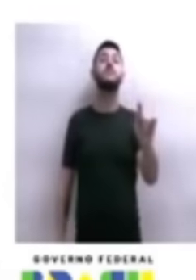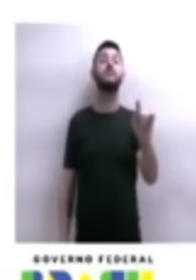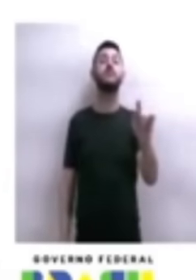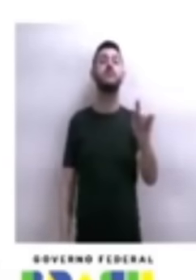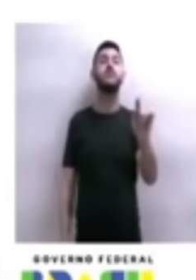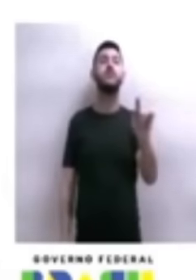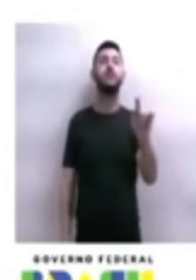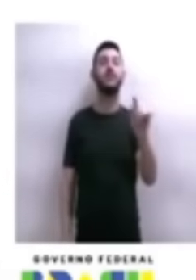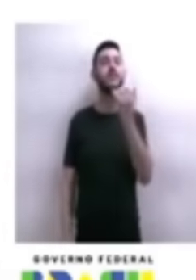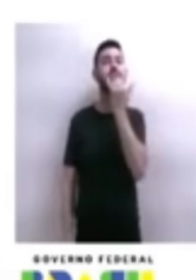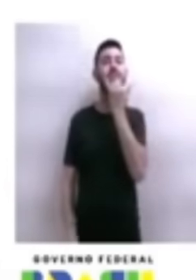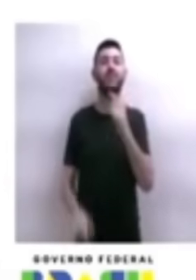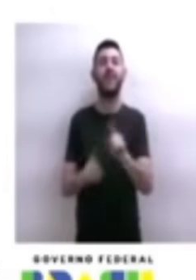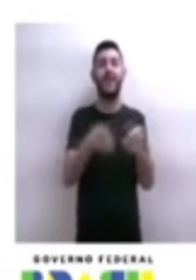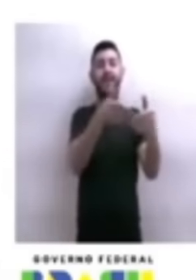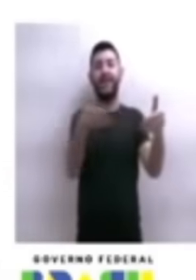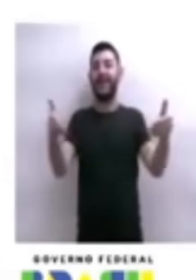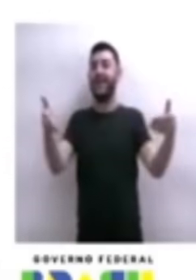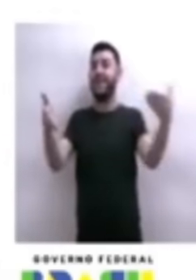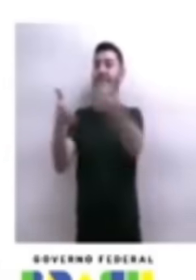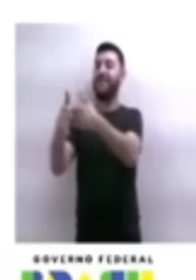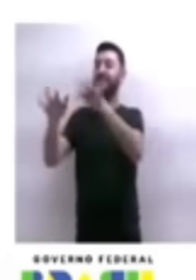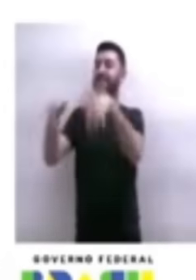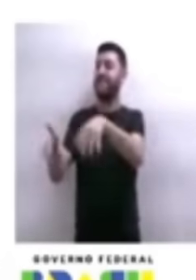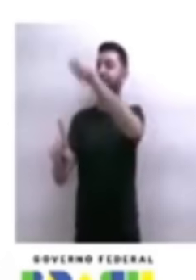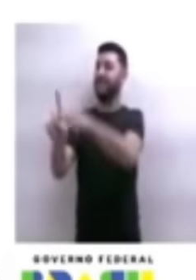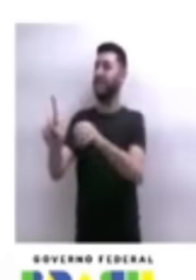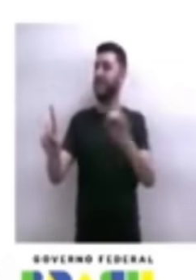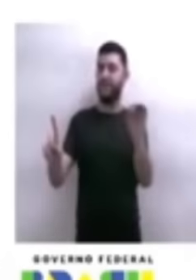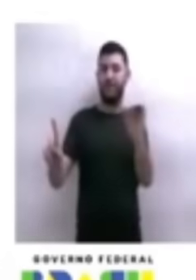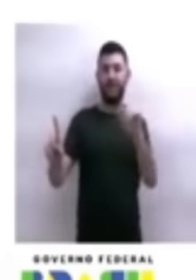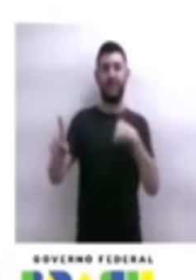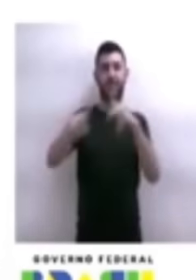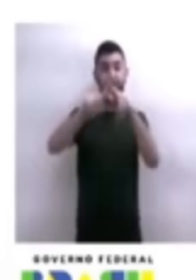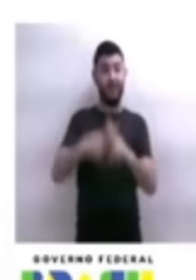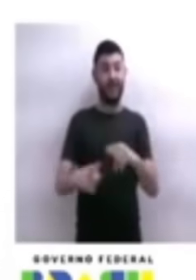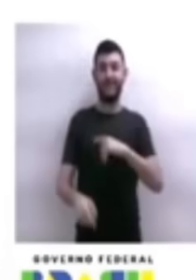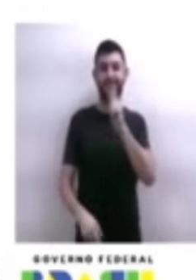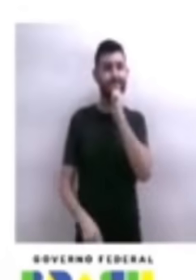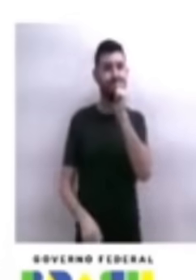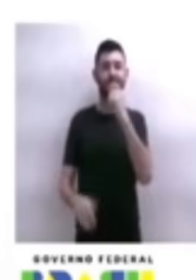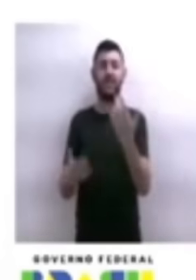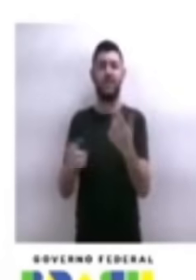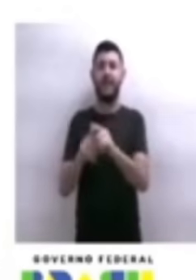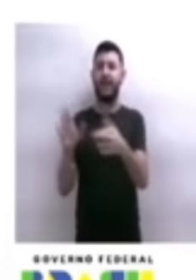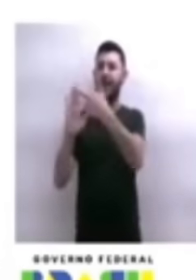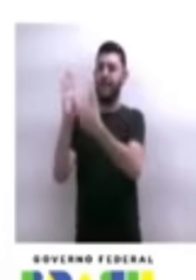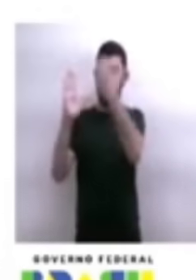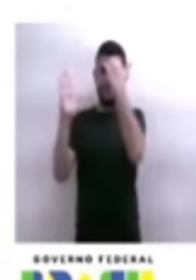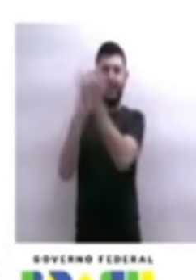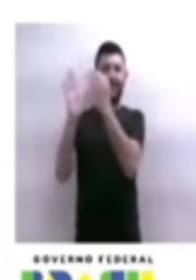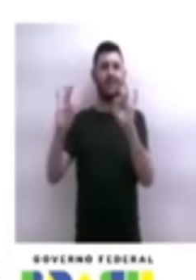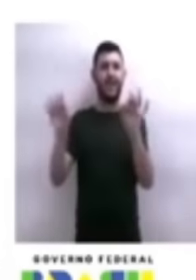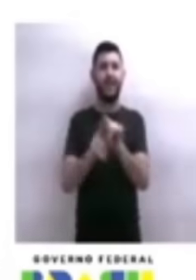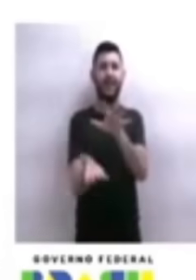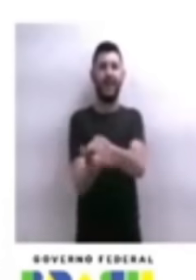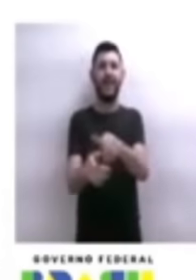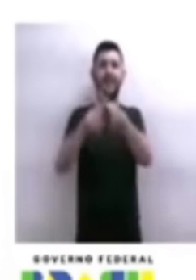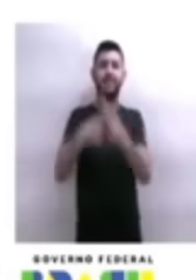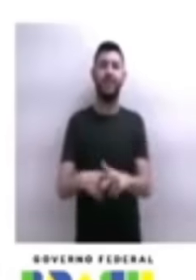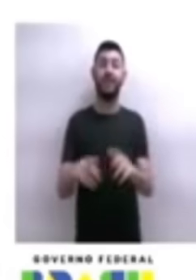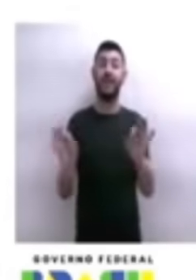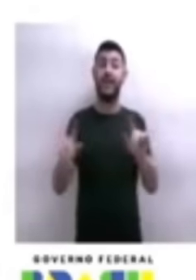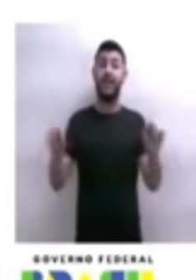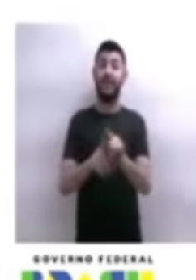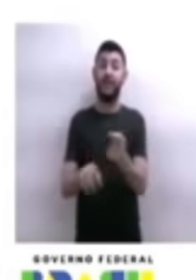até outubro, perdão, essa data que a gente vai corrigir, né? Quem não regularizou até outubro teve o benefício